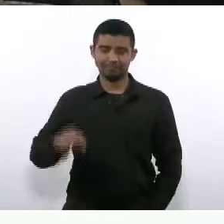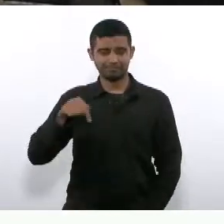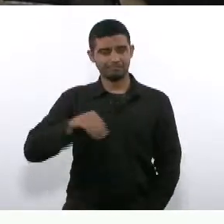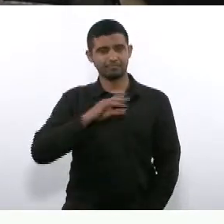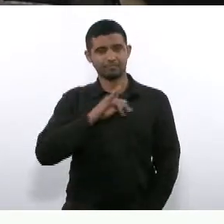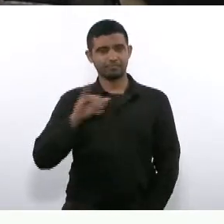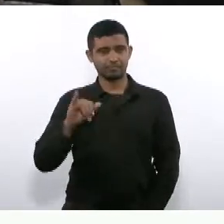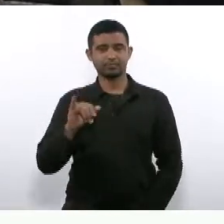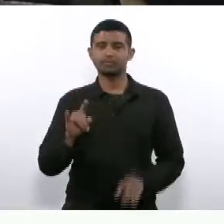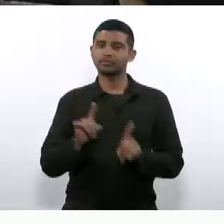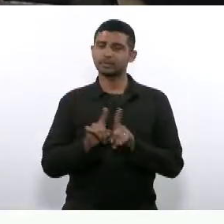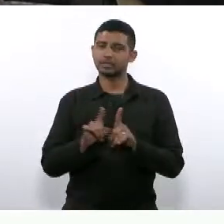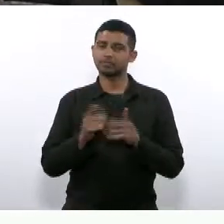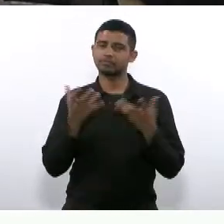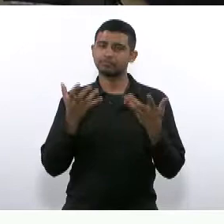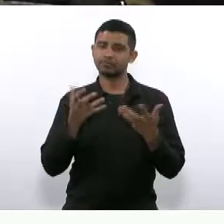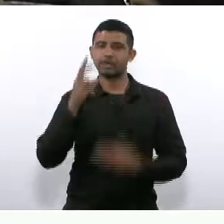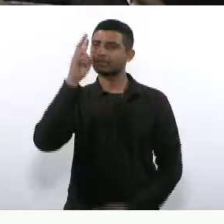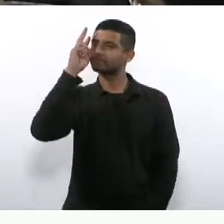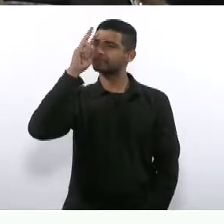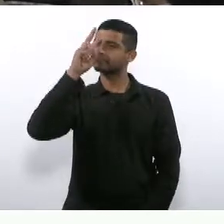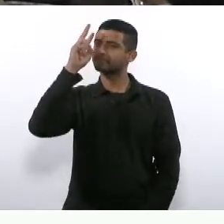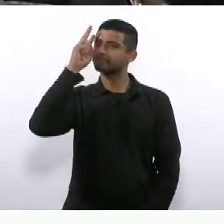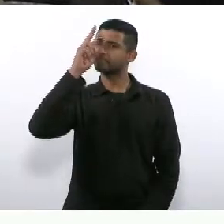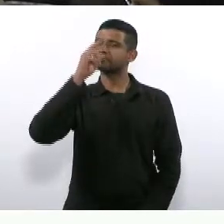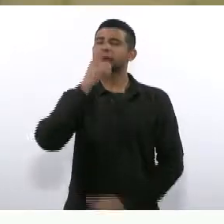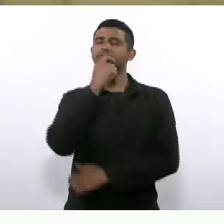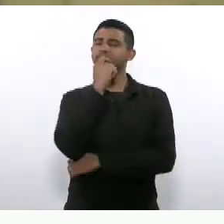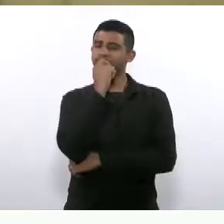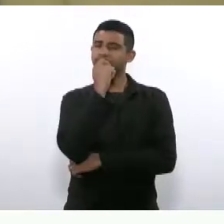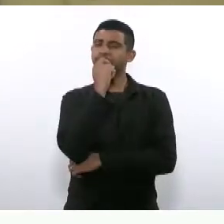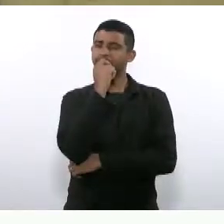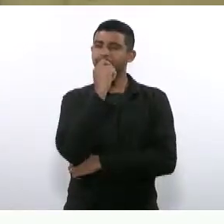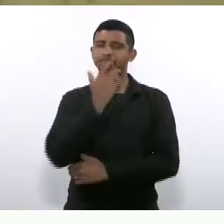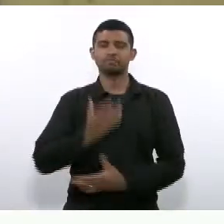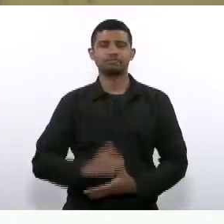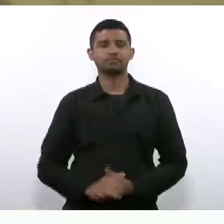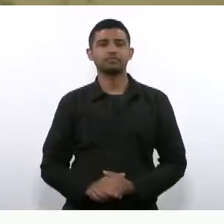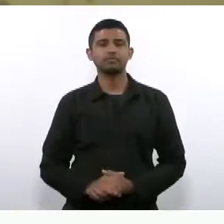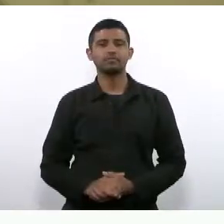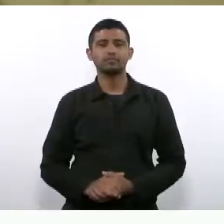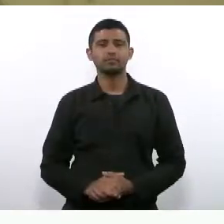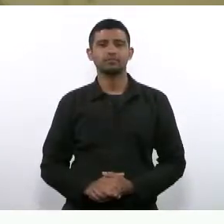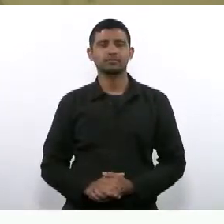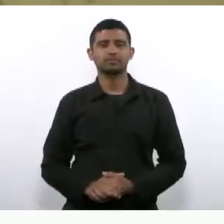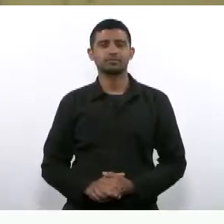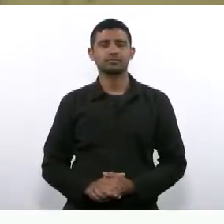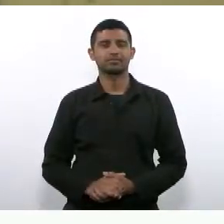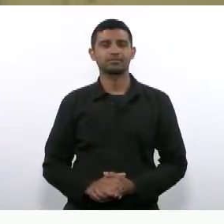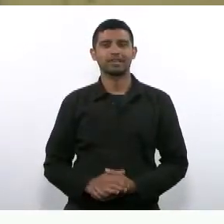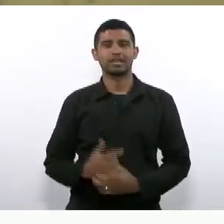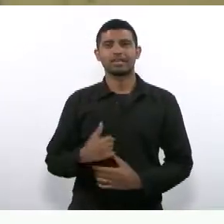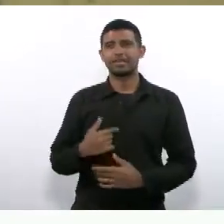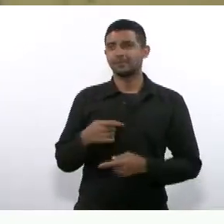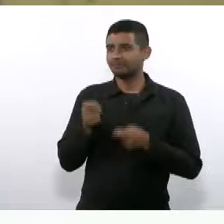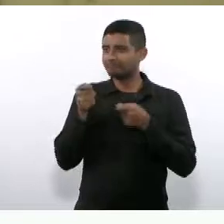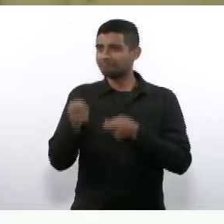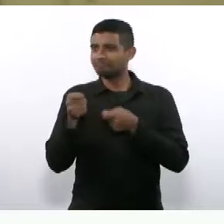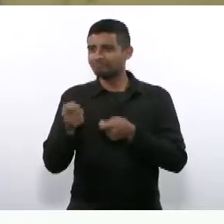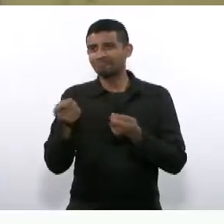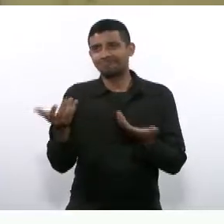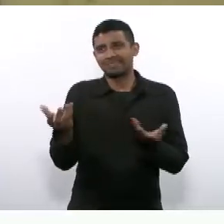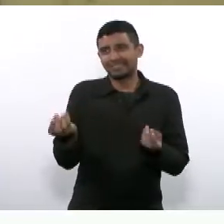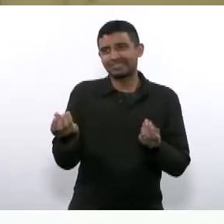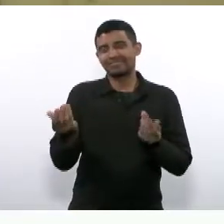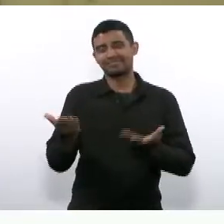e quero recordar o quanto eu assediei Vossa Excelência.